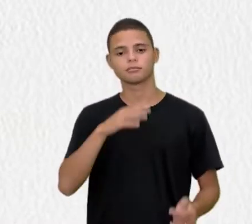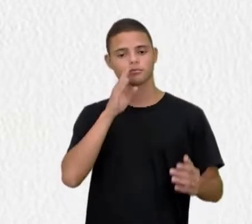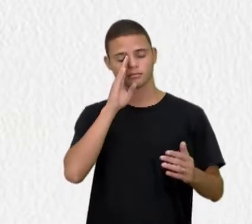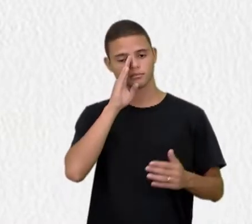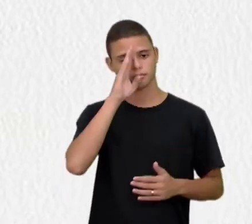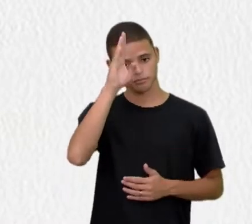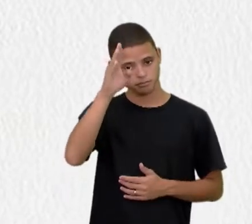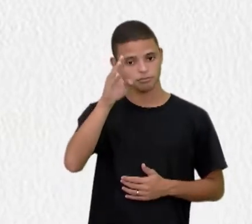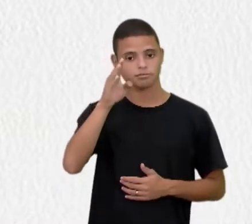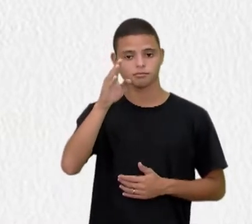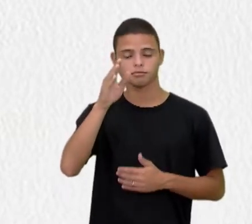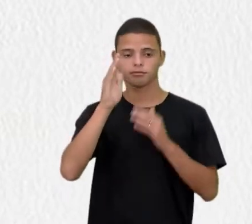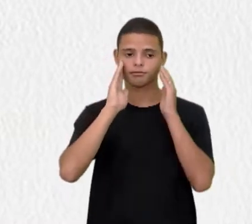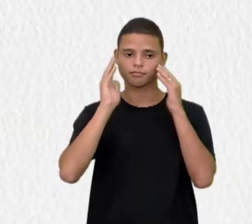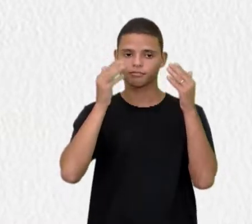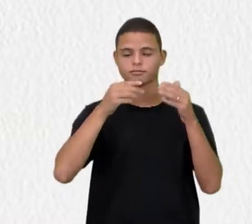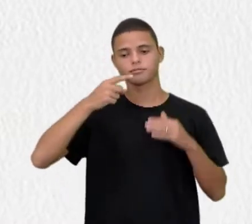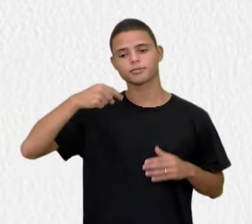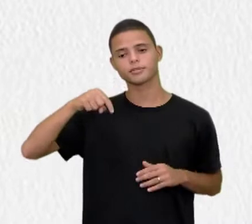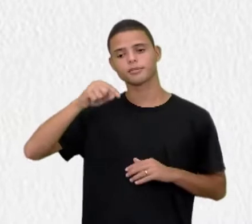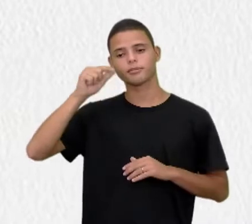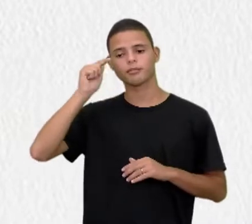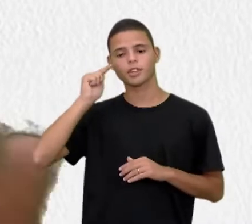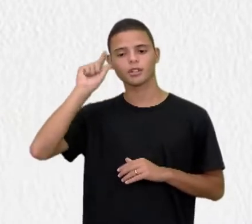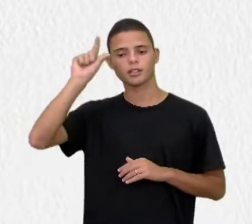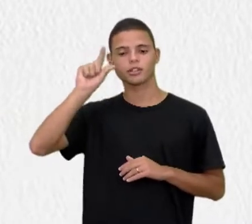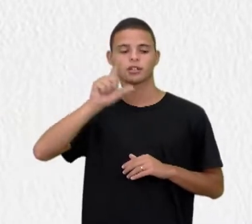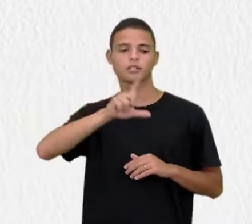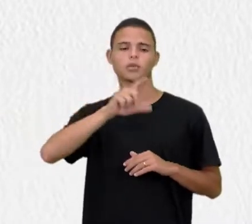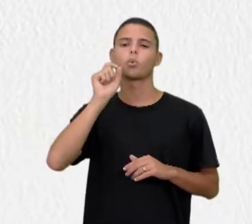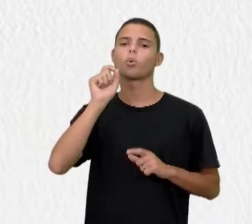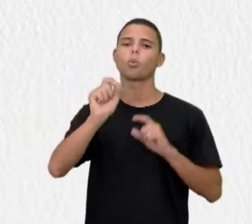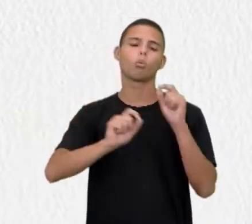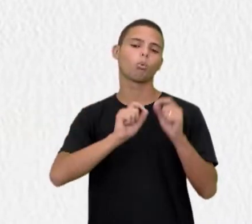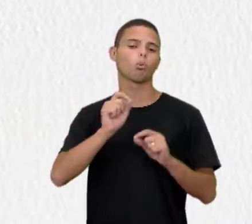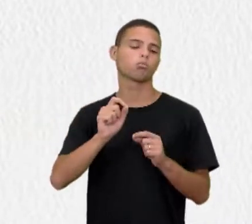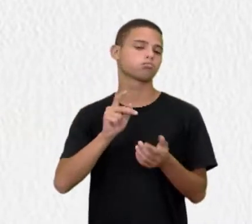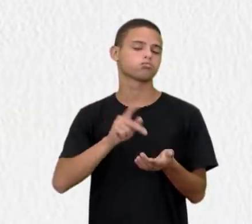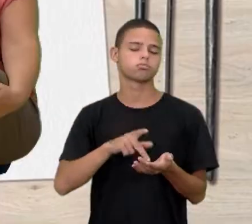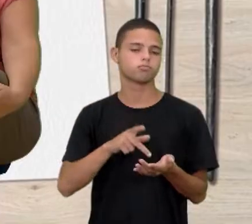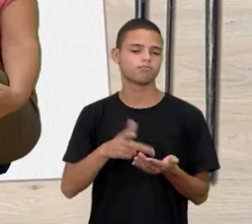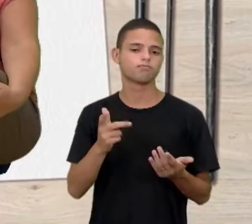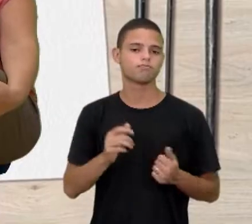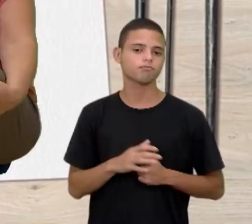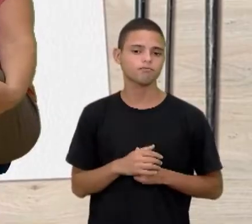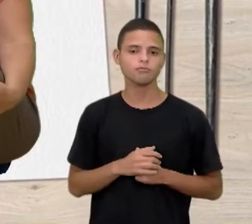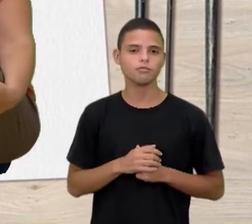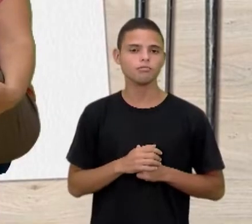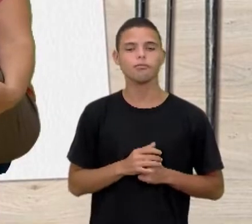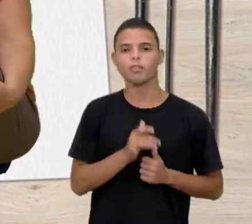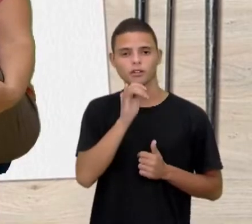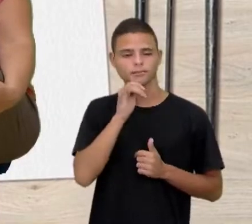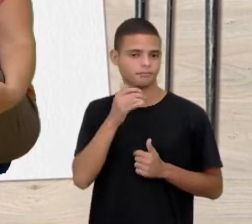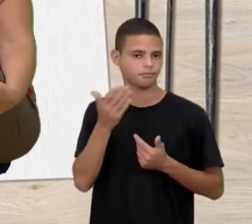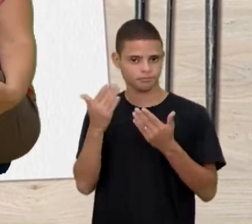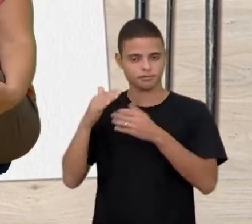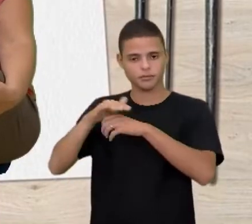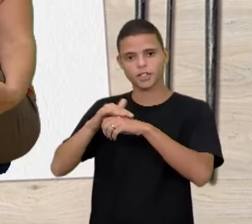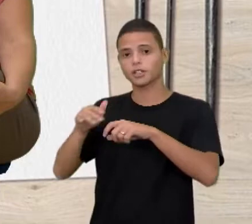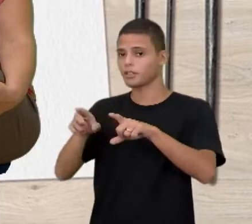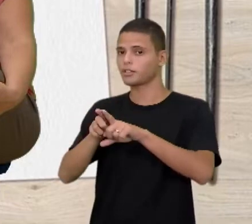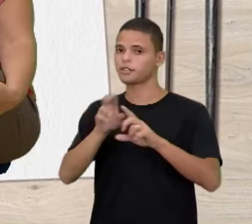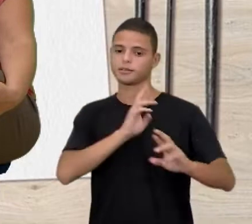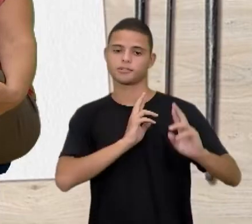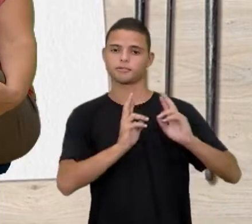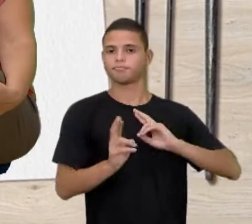intencionalidade, você consegue ter a definição do que realmente é. Porque nós vamos falar um pouquinho também sobre isso com relação